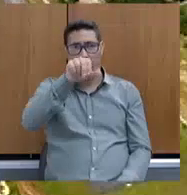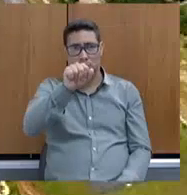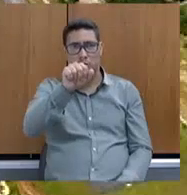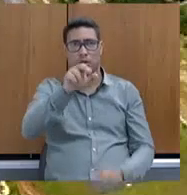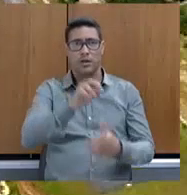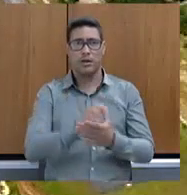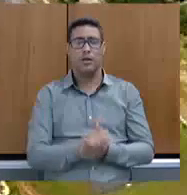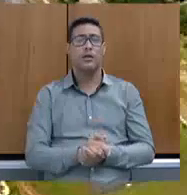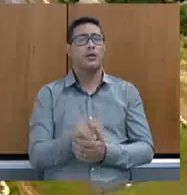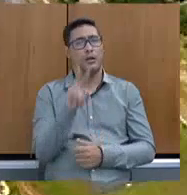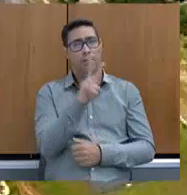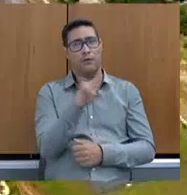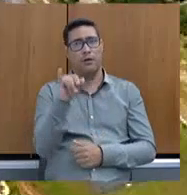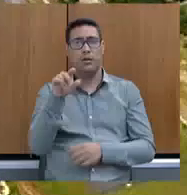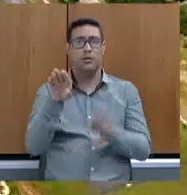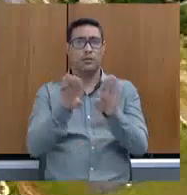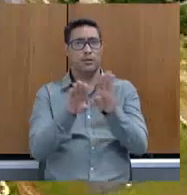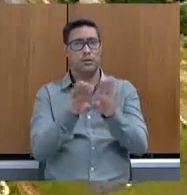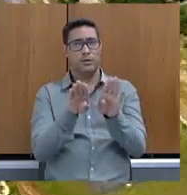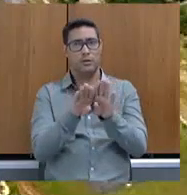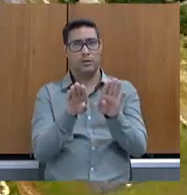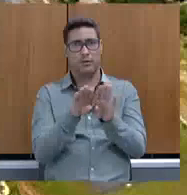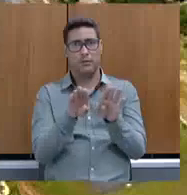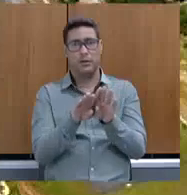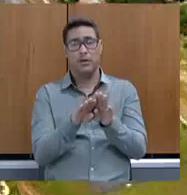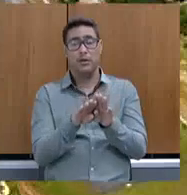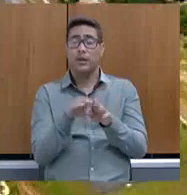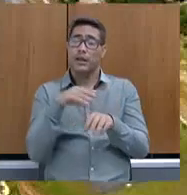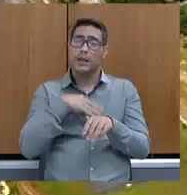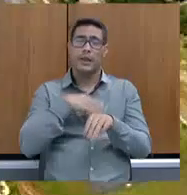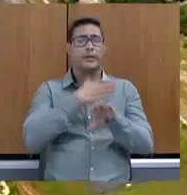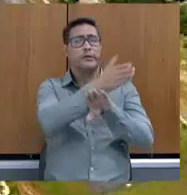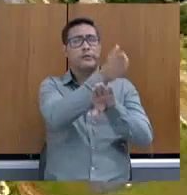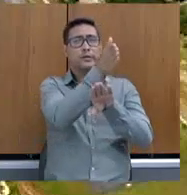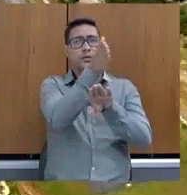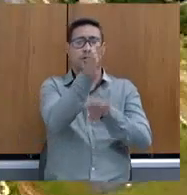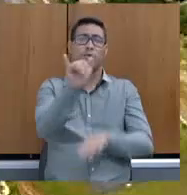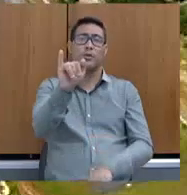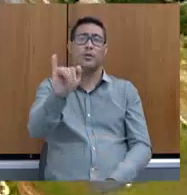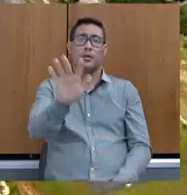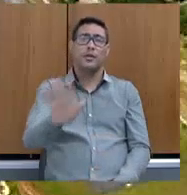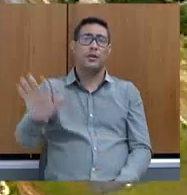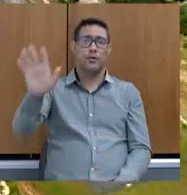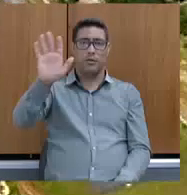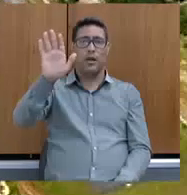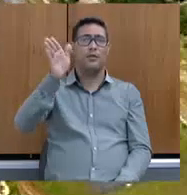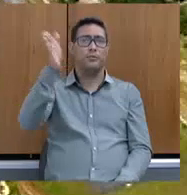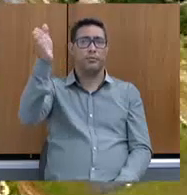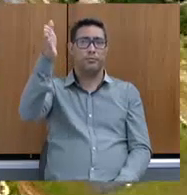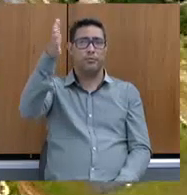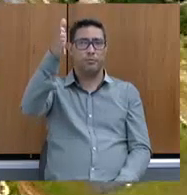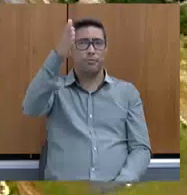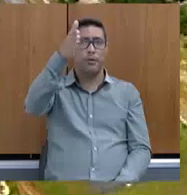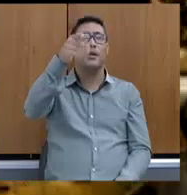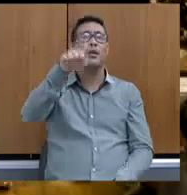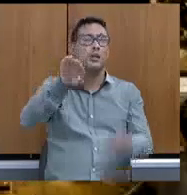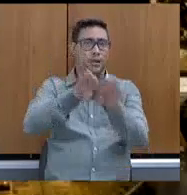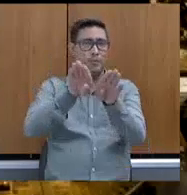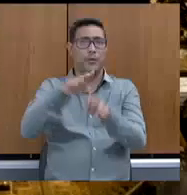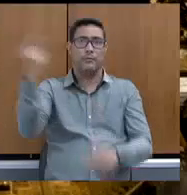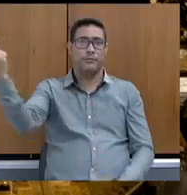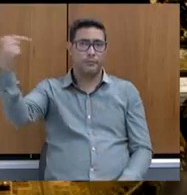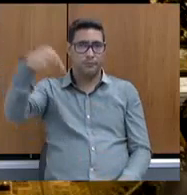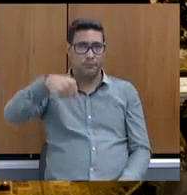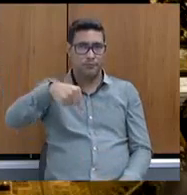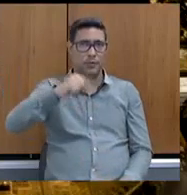que vai ser contemplada e destinos internacionais também que virão para Minas Gerais pode passar